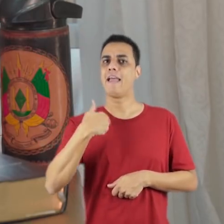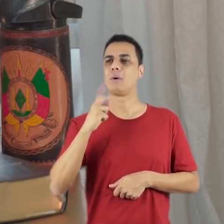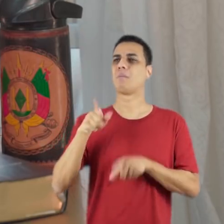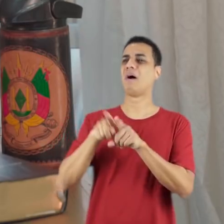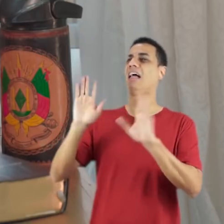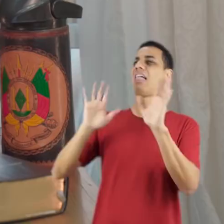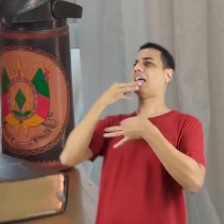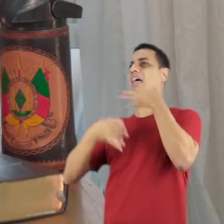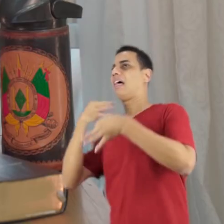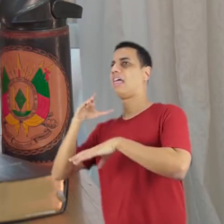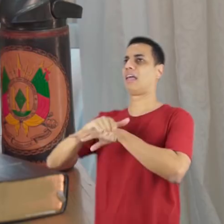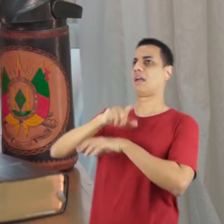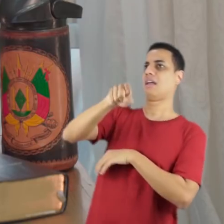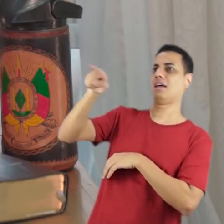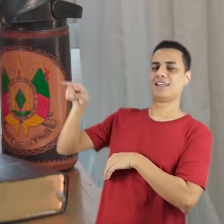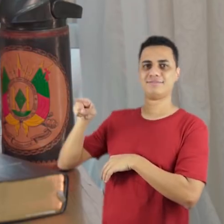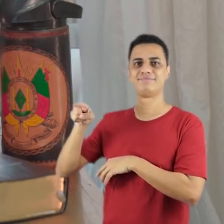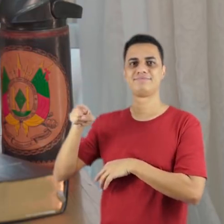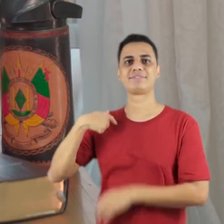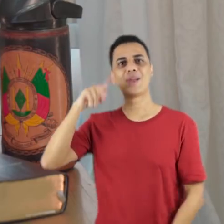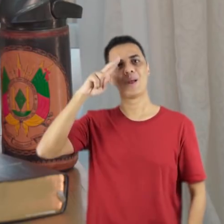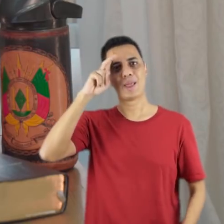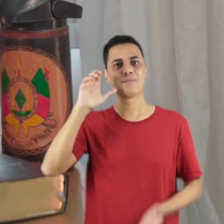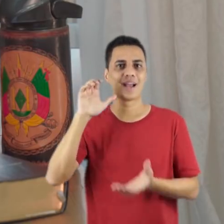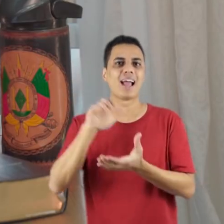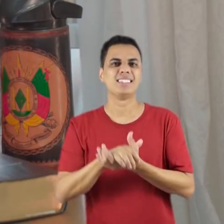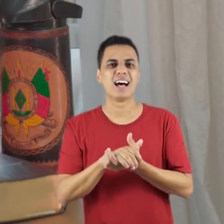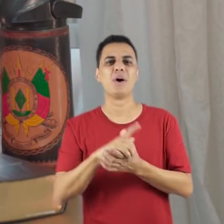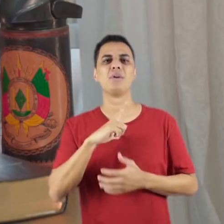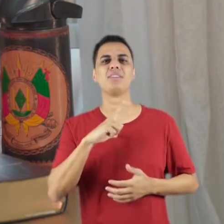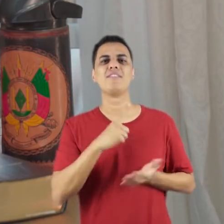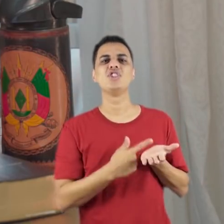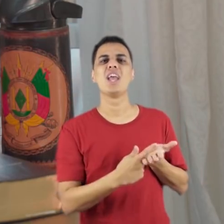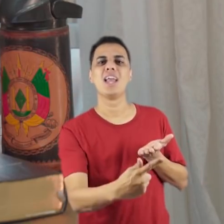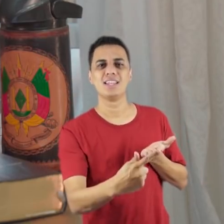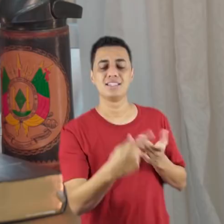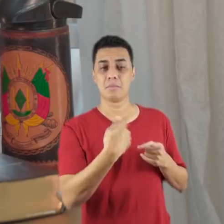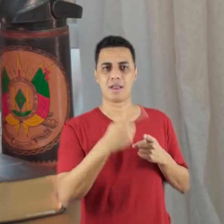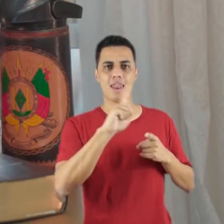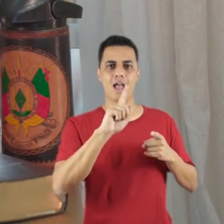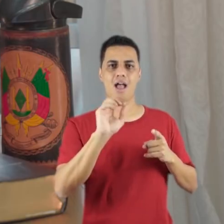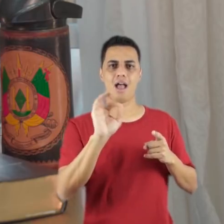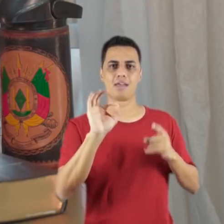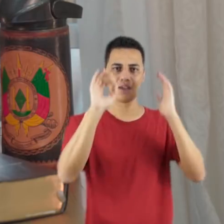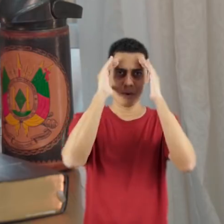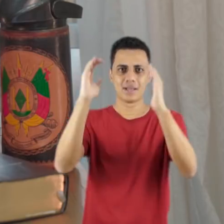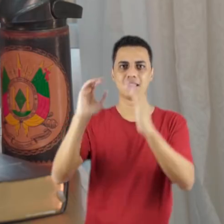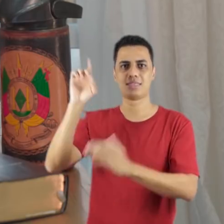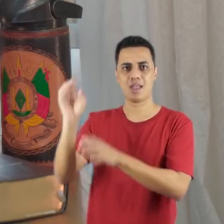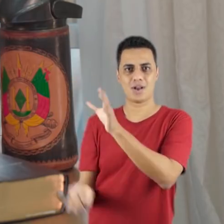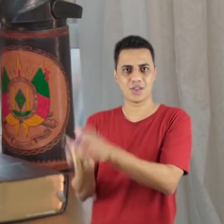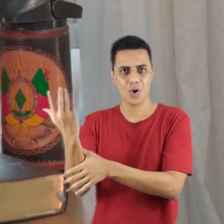ou tentava achar um outro culpado. E isso me lembra de uma história de um casal lá no Gênesis, quando, após desobedecerem uma